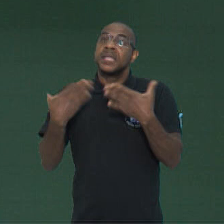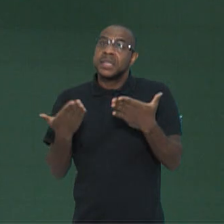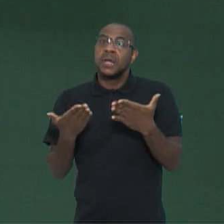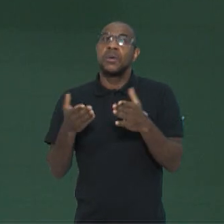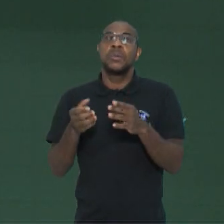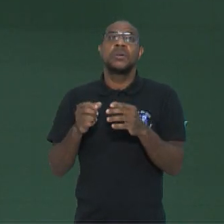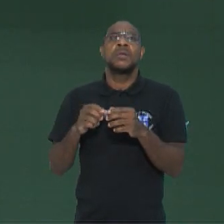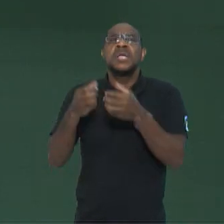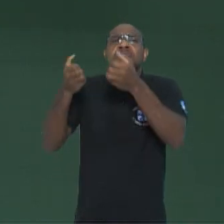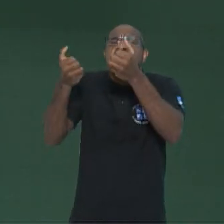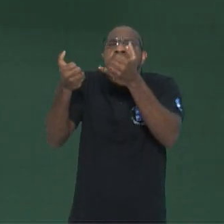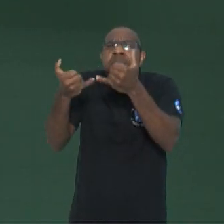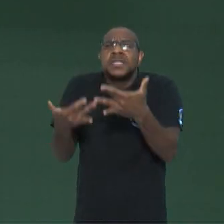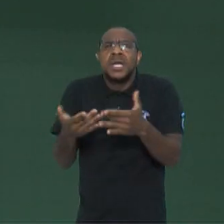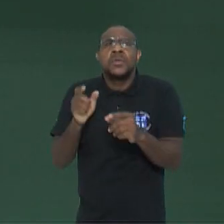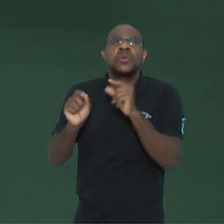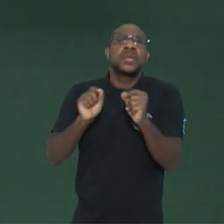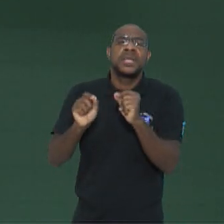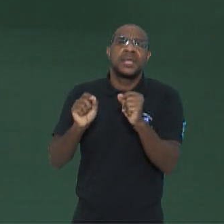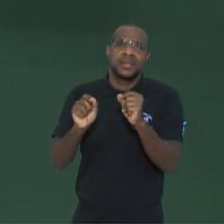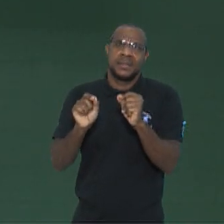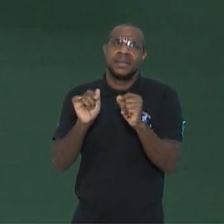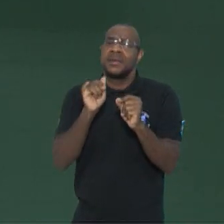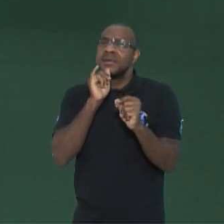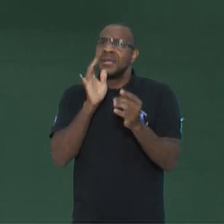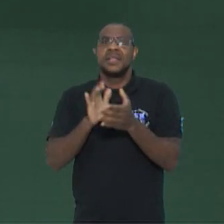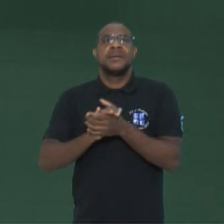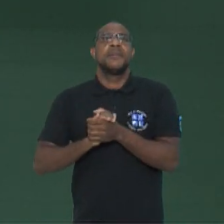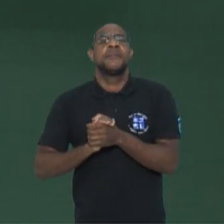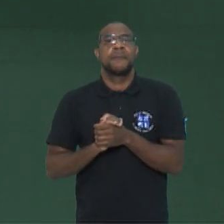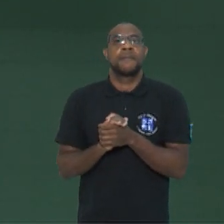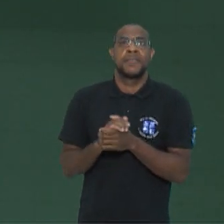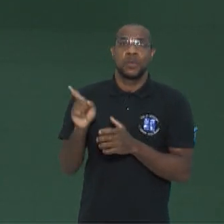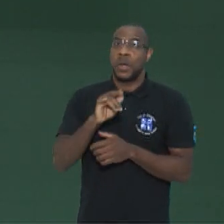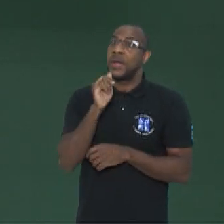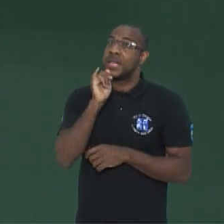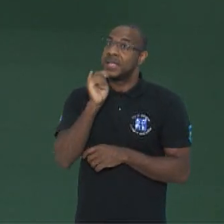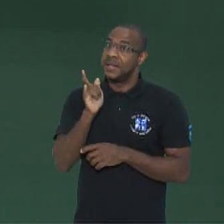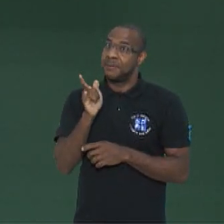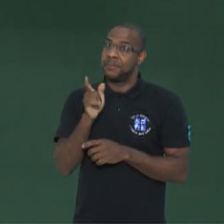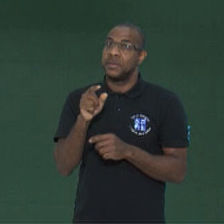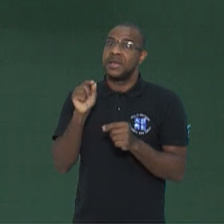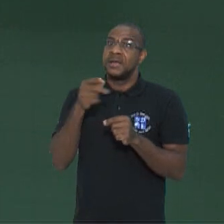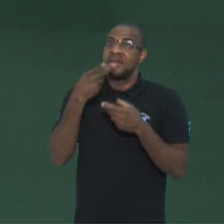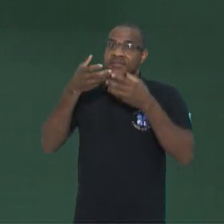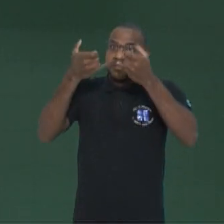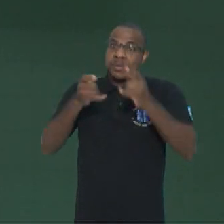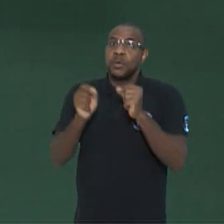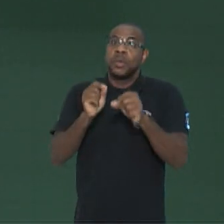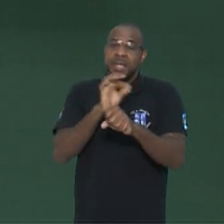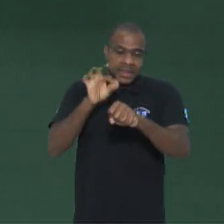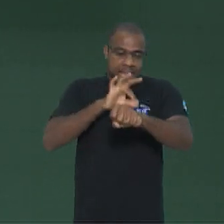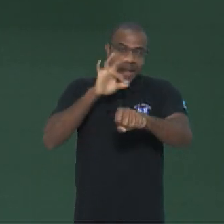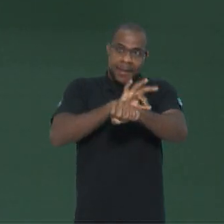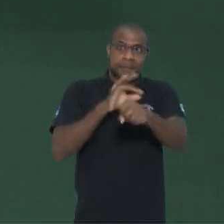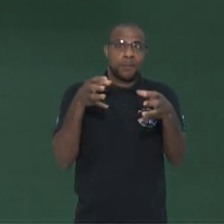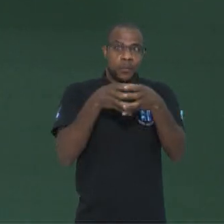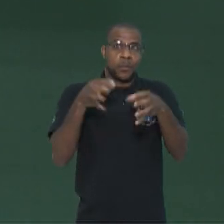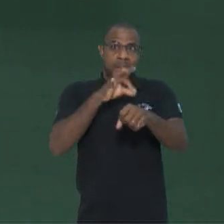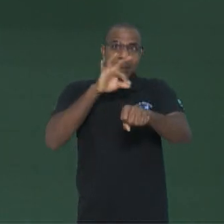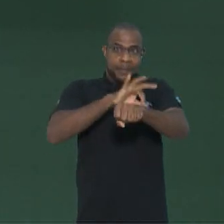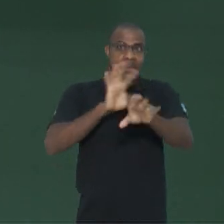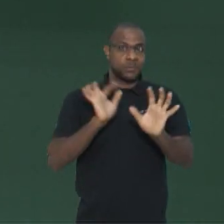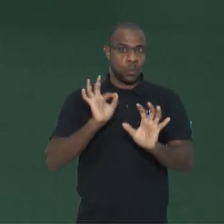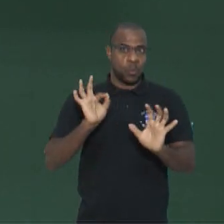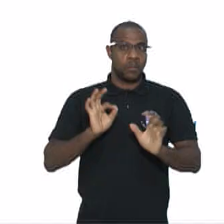Como assim especificado? Não é o exemplo que eu dei das colmeias, certo? Aqui ele não estava especificado. Por exemplo,